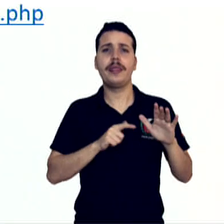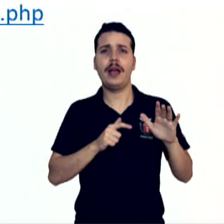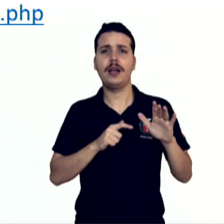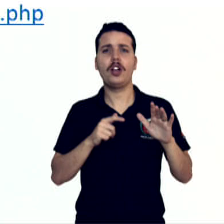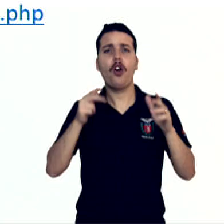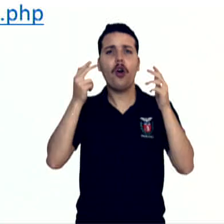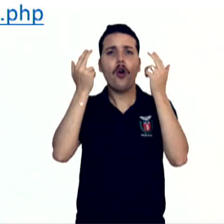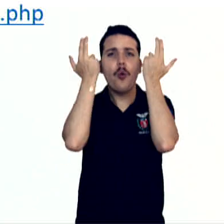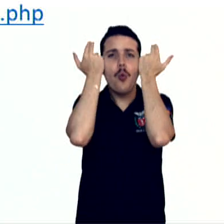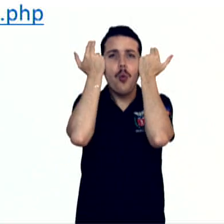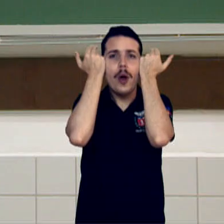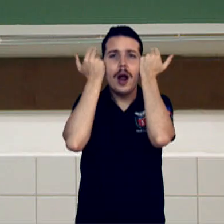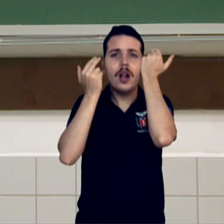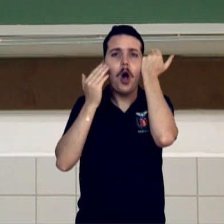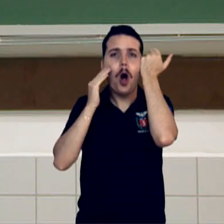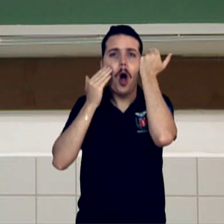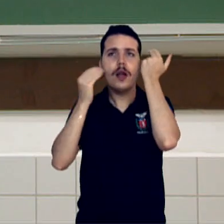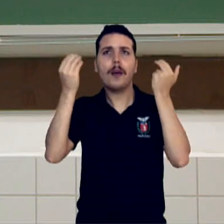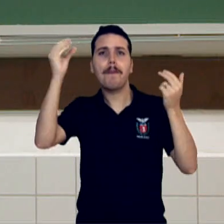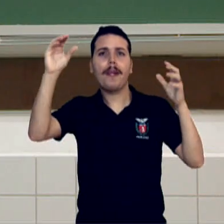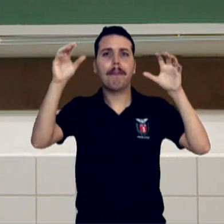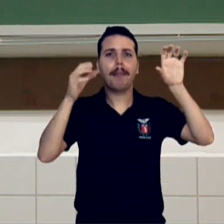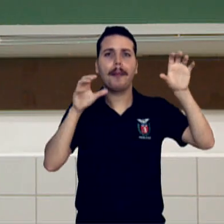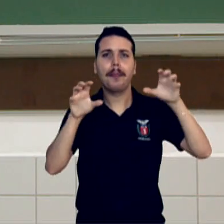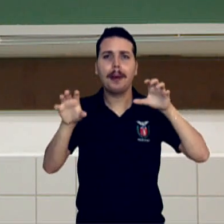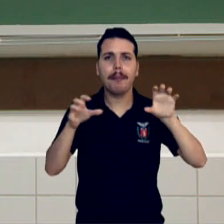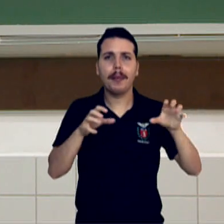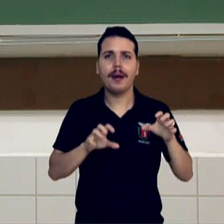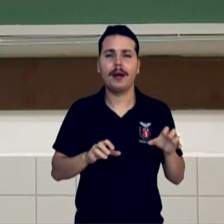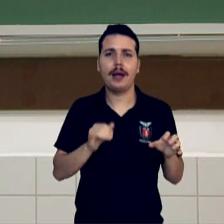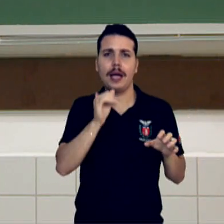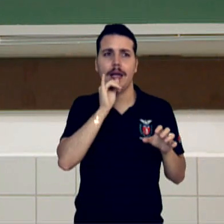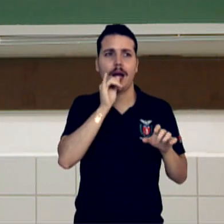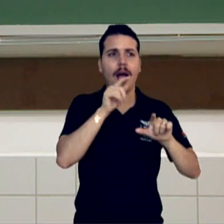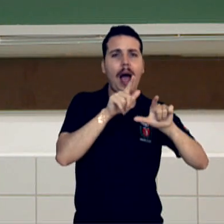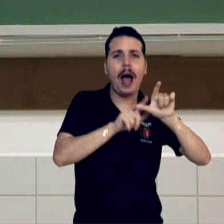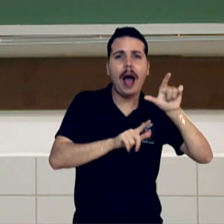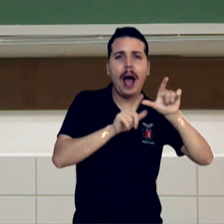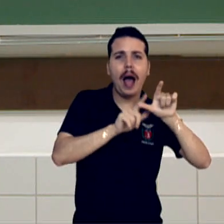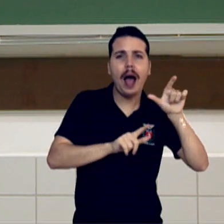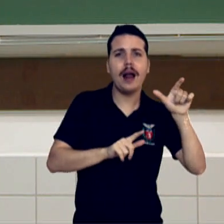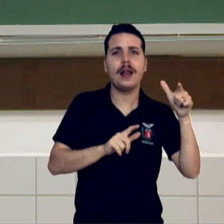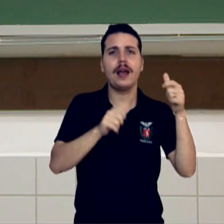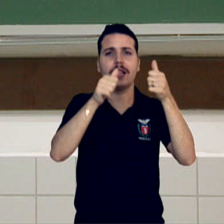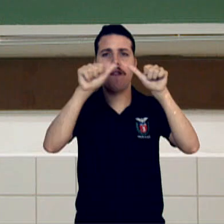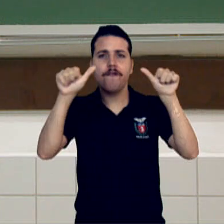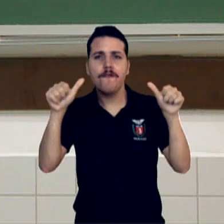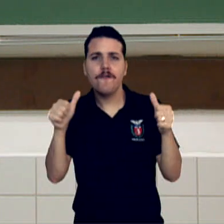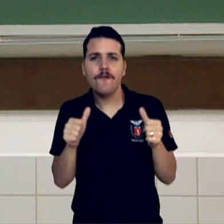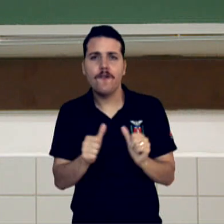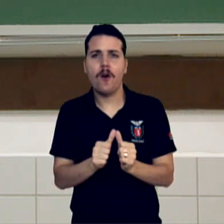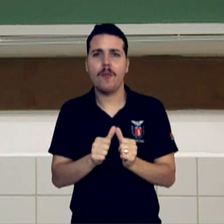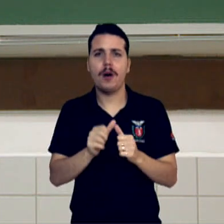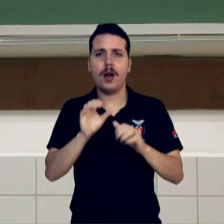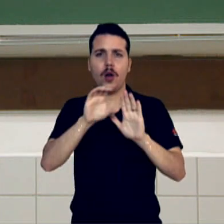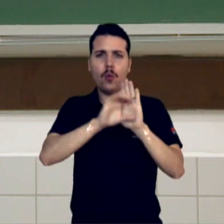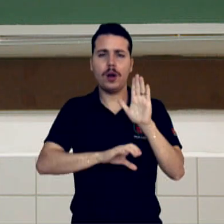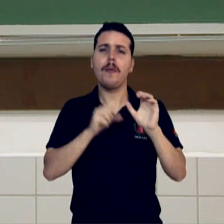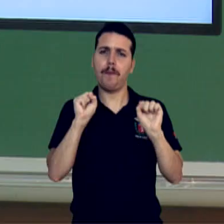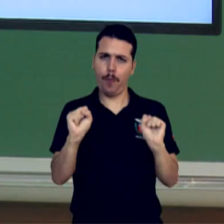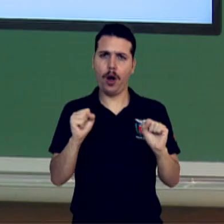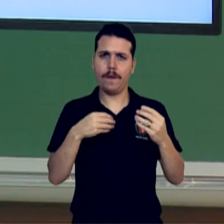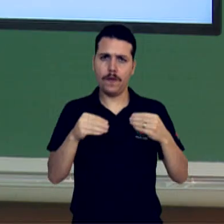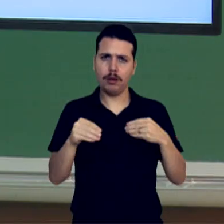coelhos cor-de-rosa. Veja, a letra, o formato do currículo, ele pode ser